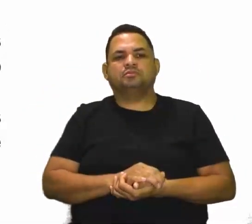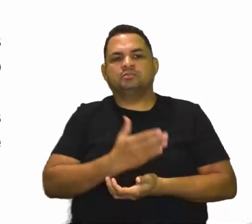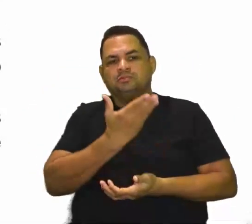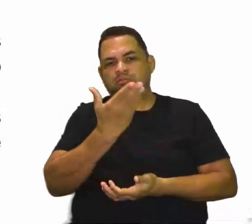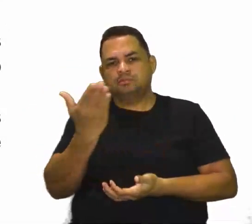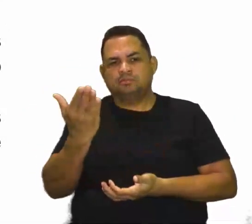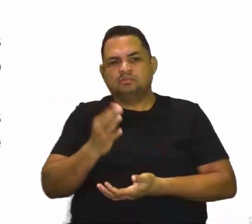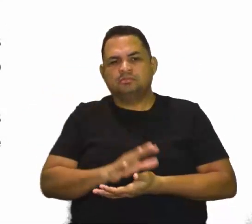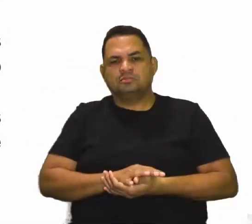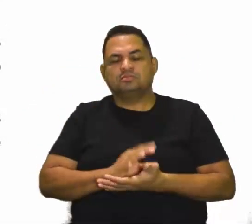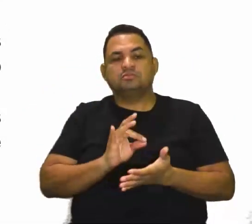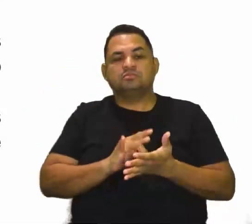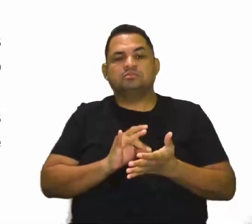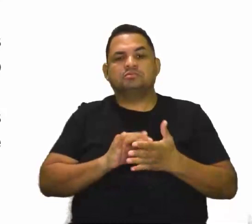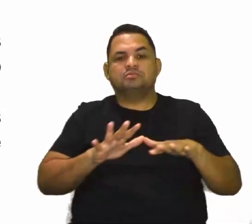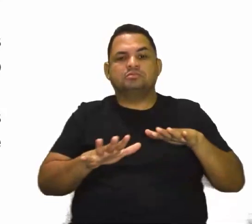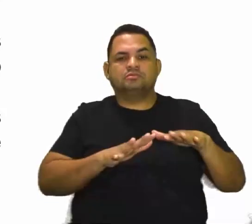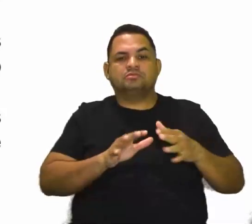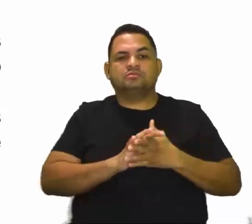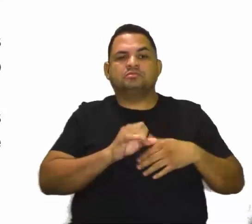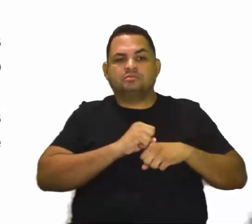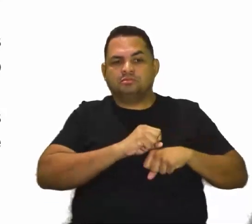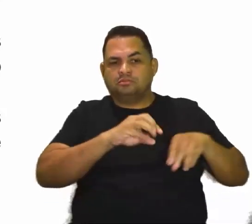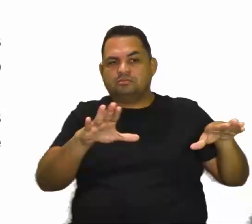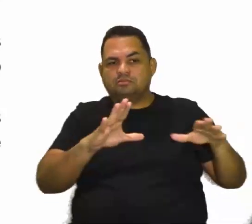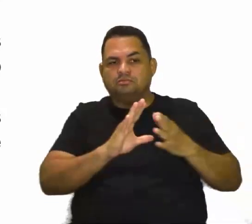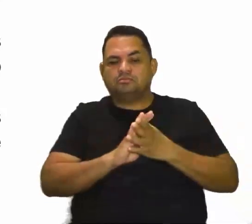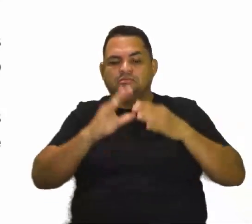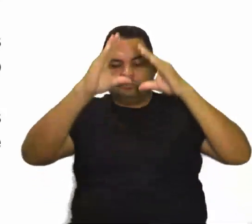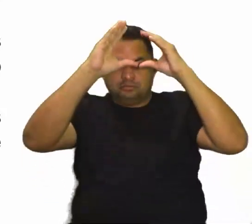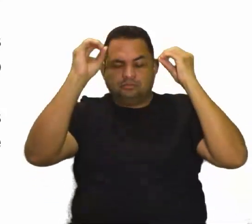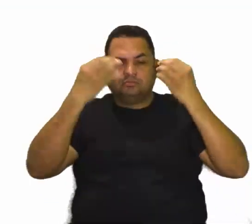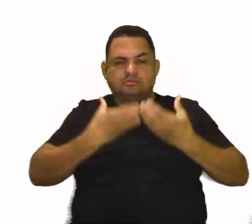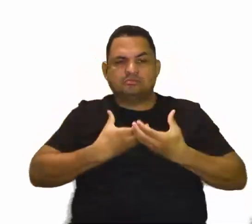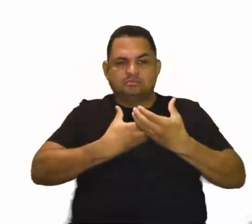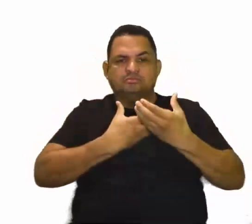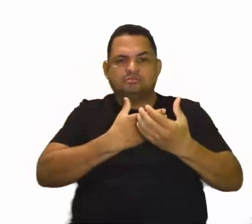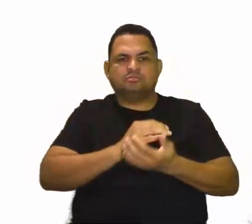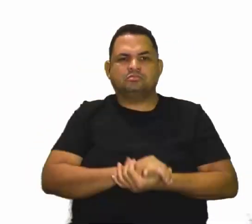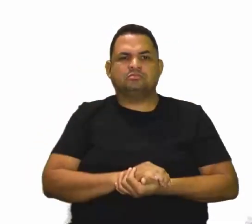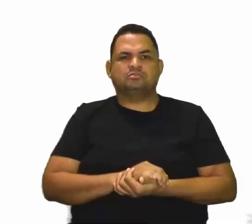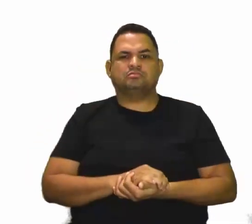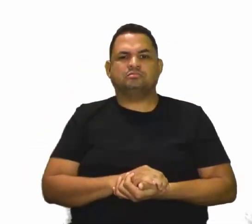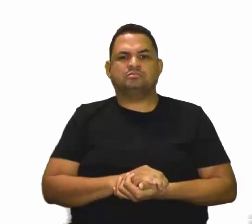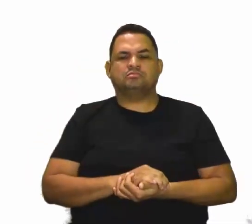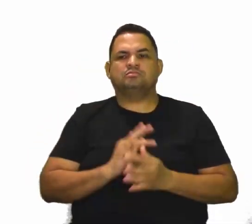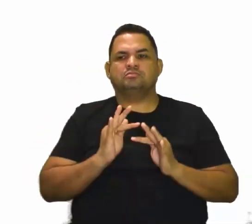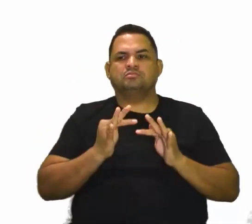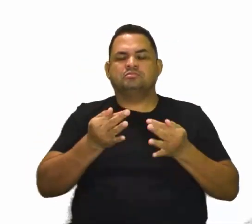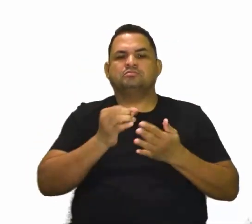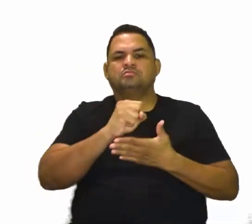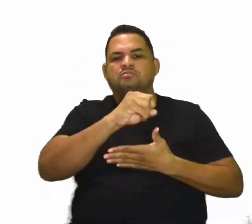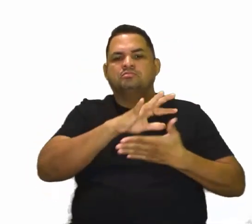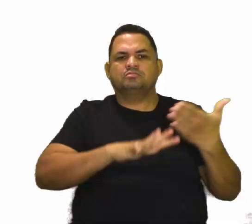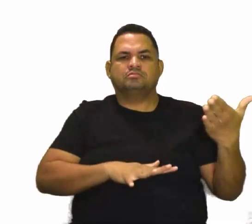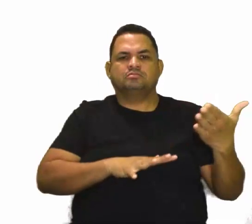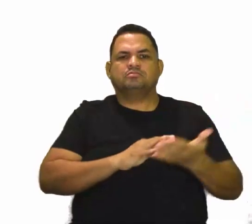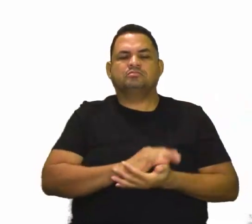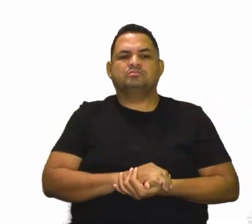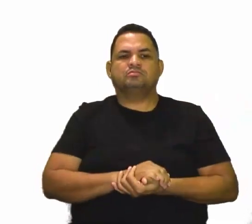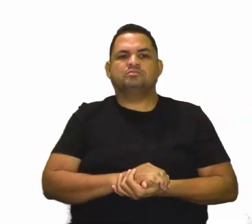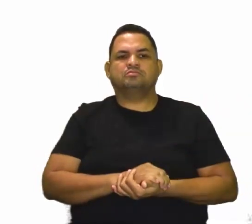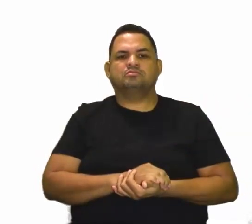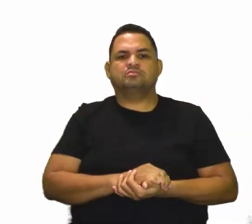daí. O fato de que o movimento seria uma extensão do cangaço. Vamos lá para a nossa última questão.